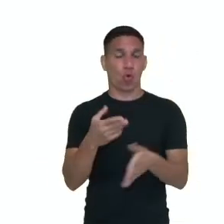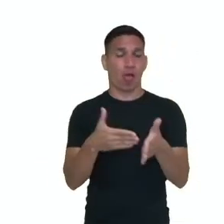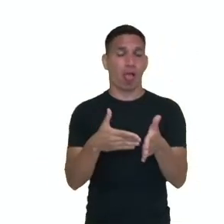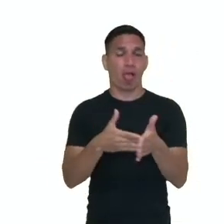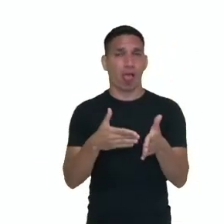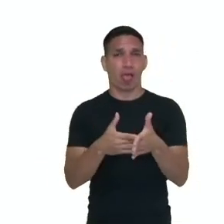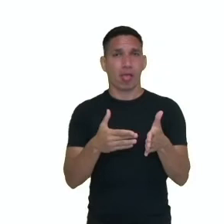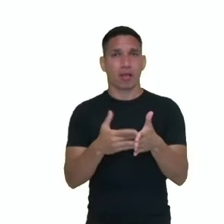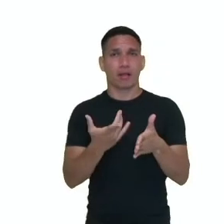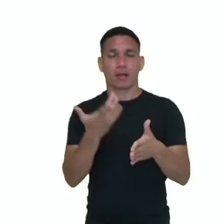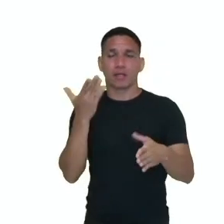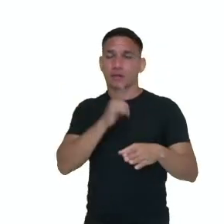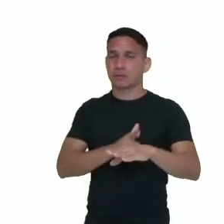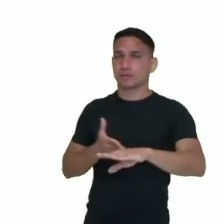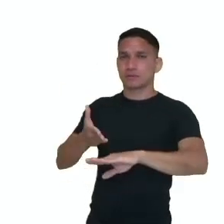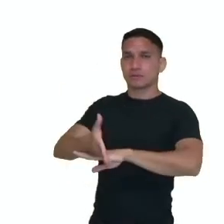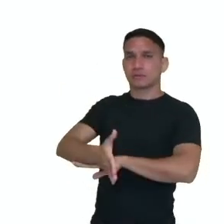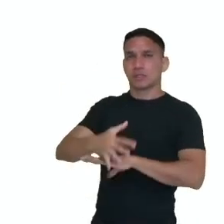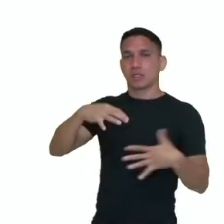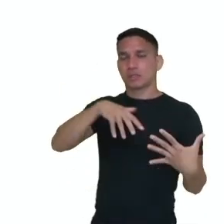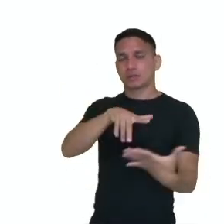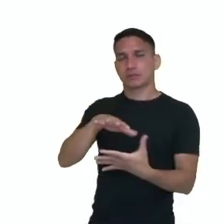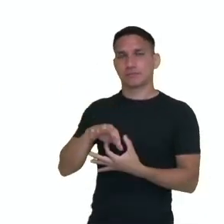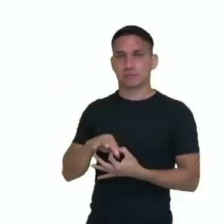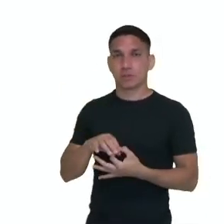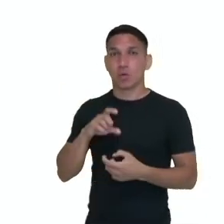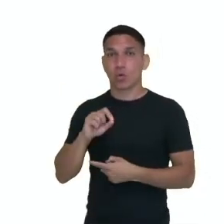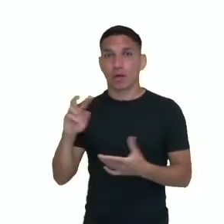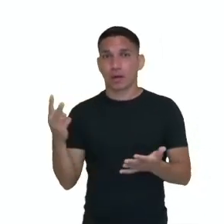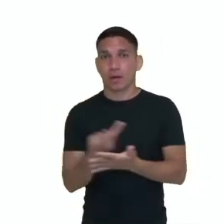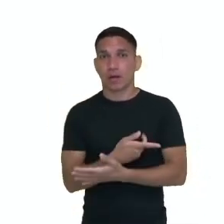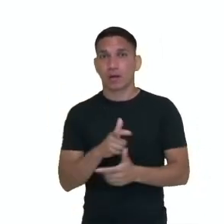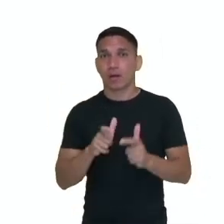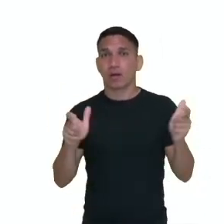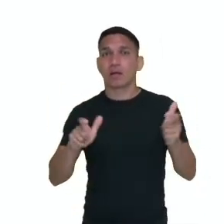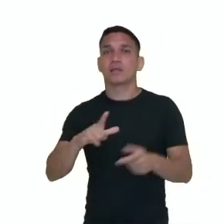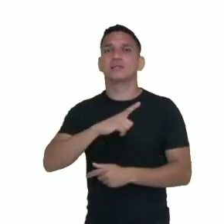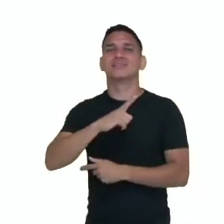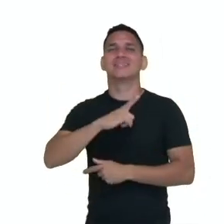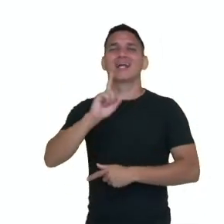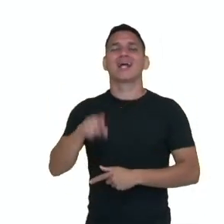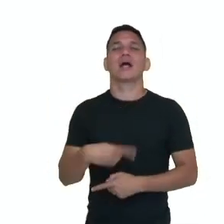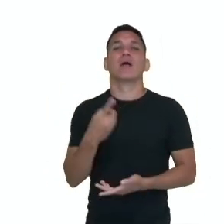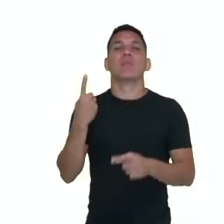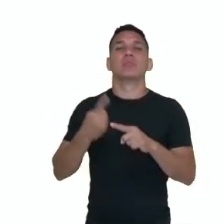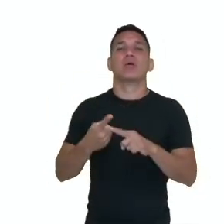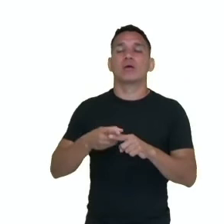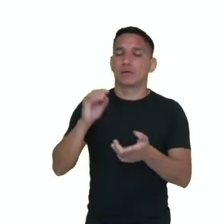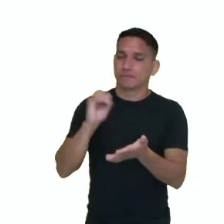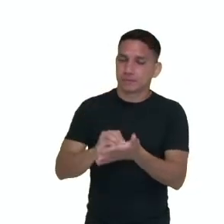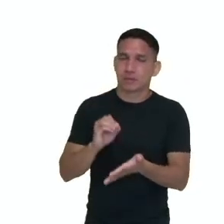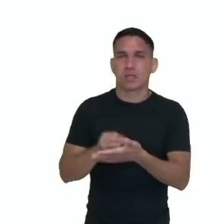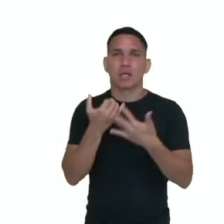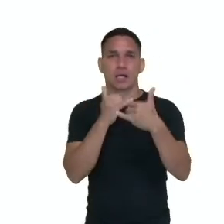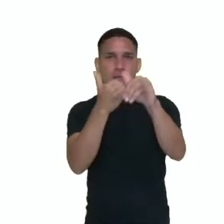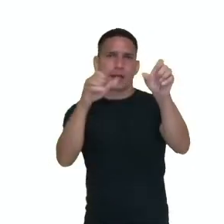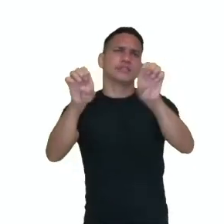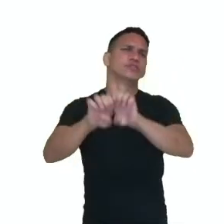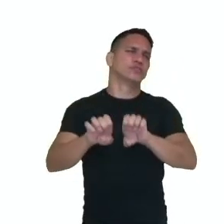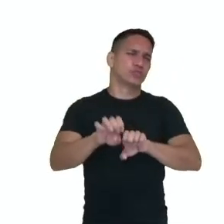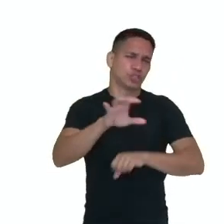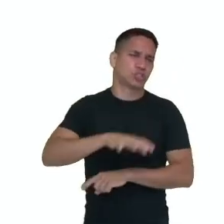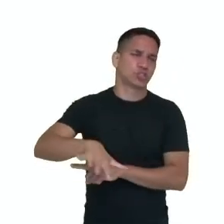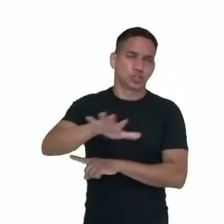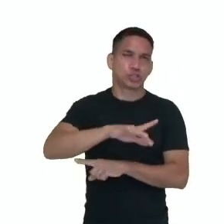à inserção então na economia mundial, sendo uma das causas dessa limitação a carência de energia elétrica, né, que é a infraestrutura aí de modo